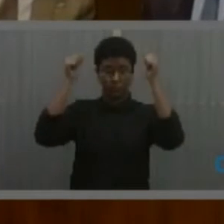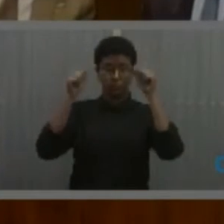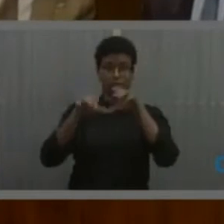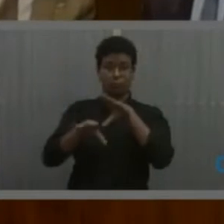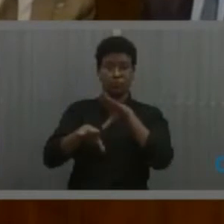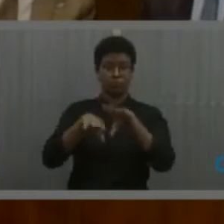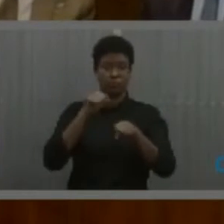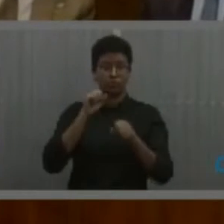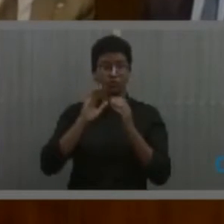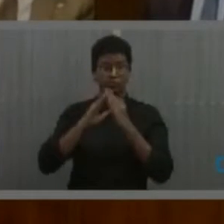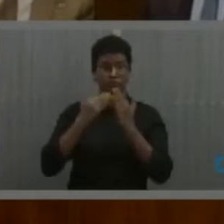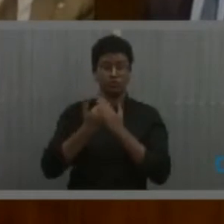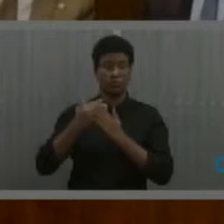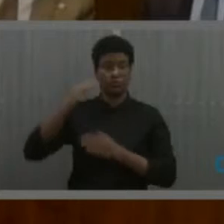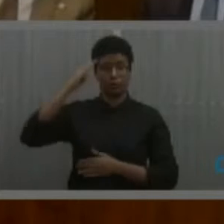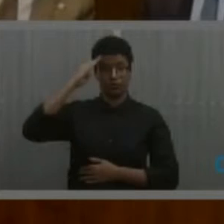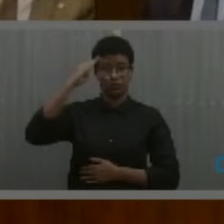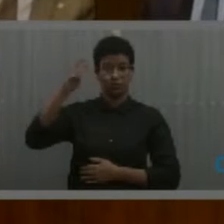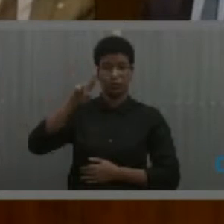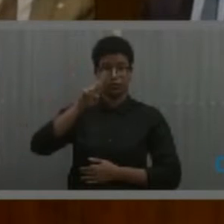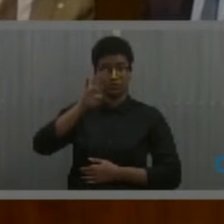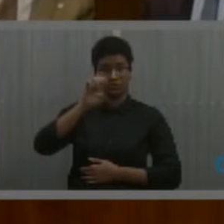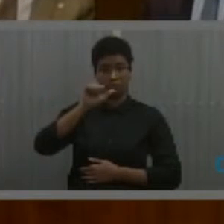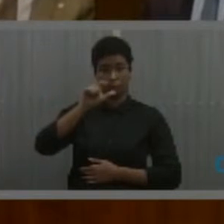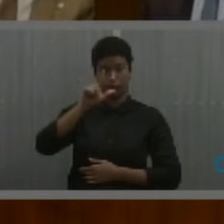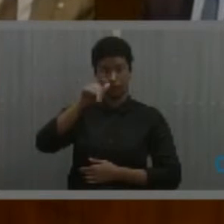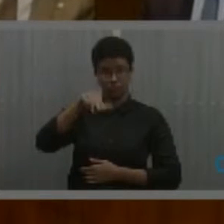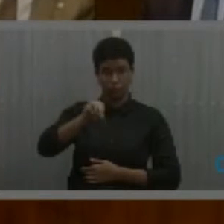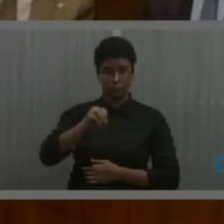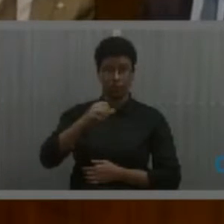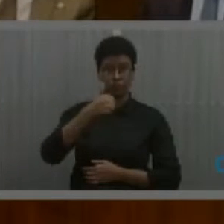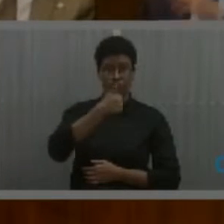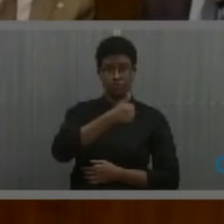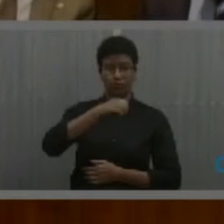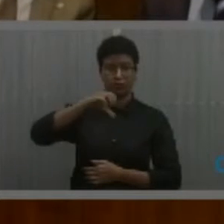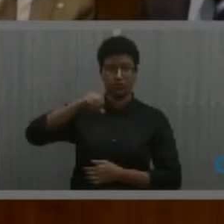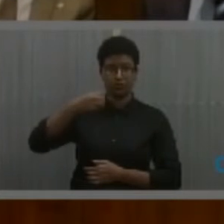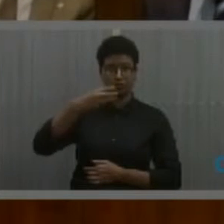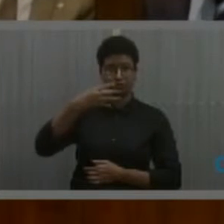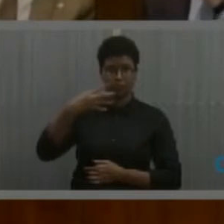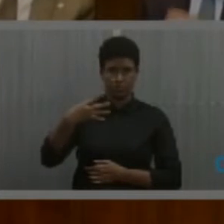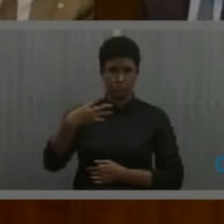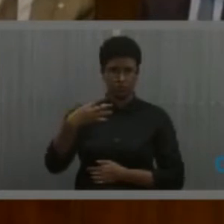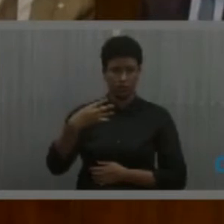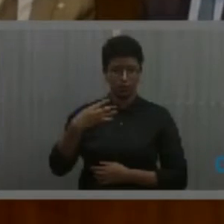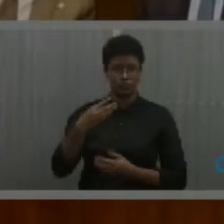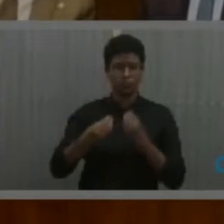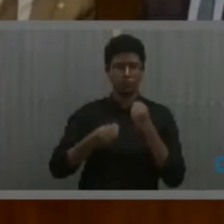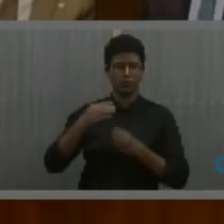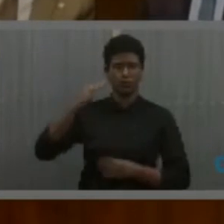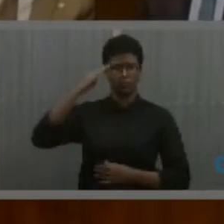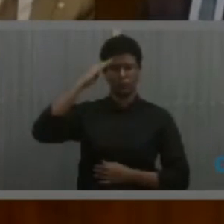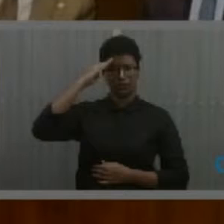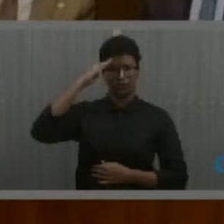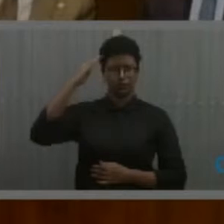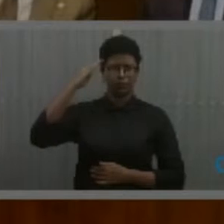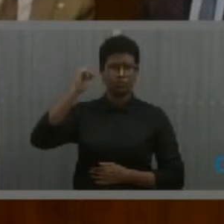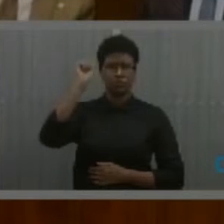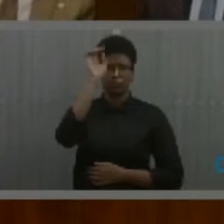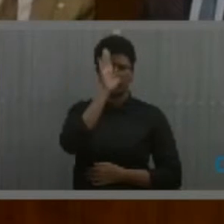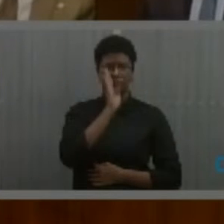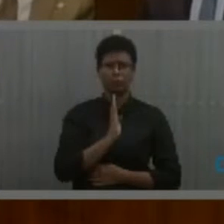formou na Escola Militar do Realengo no ano de 1934. E como oficial do Exército